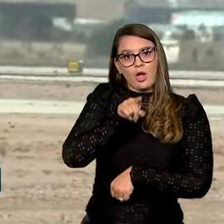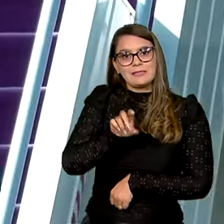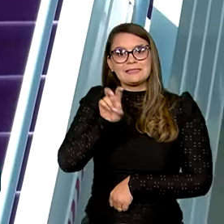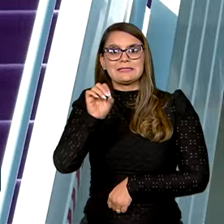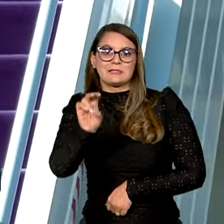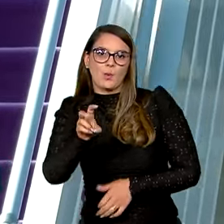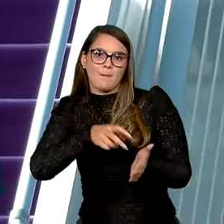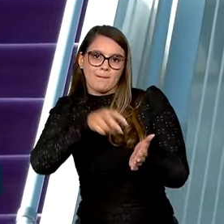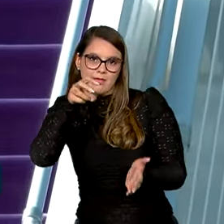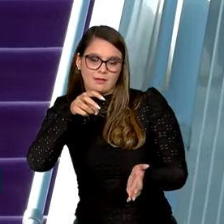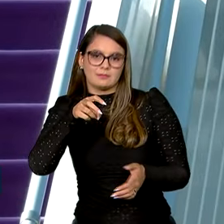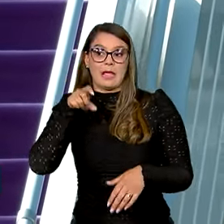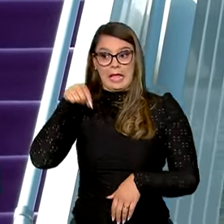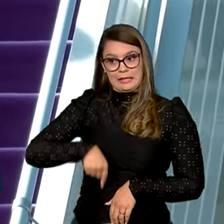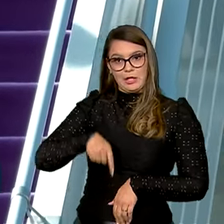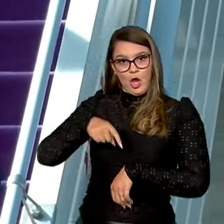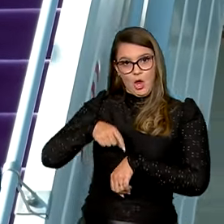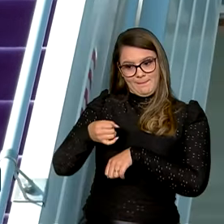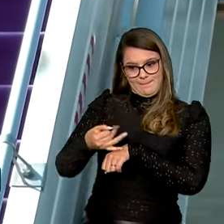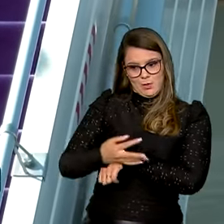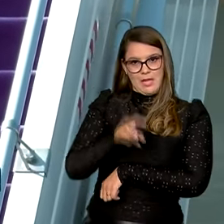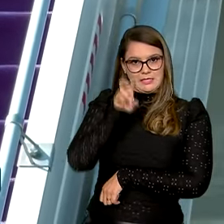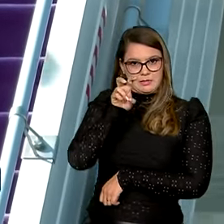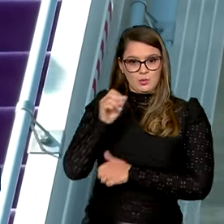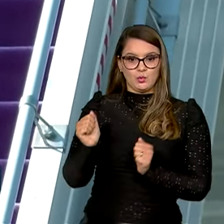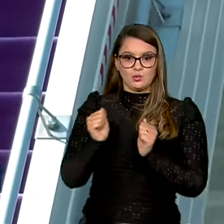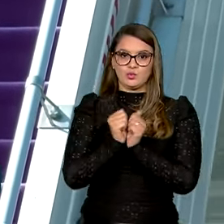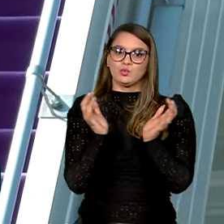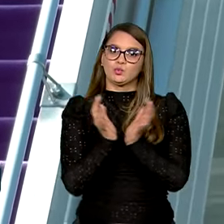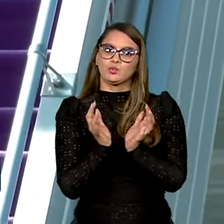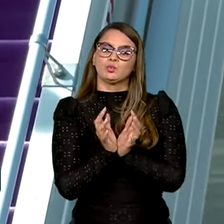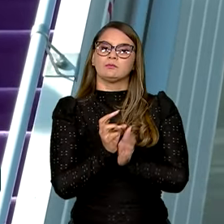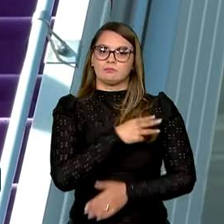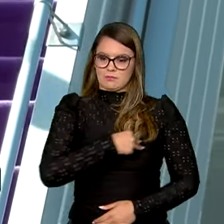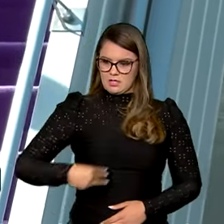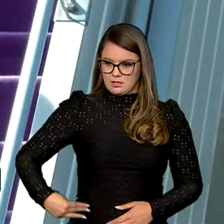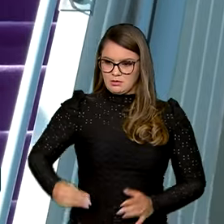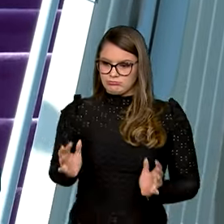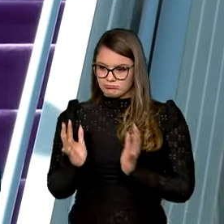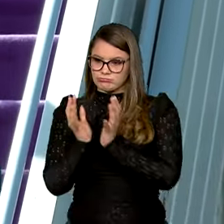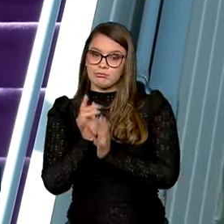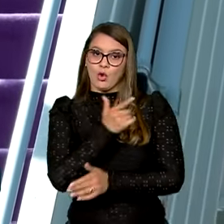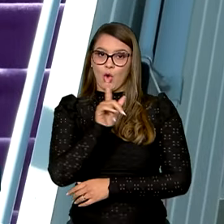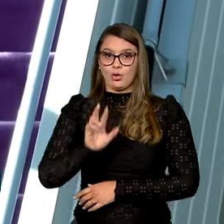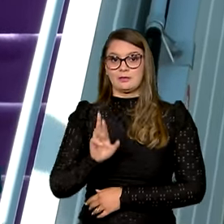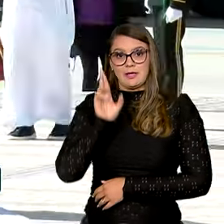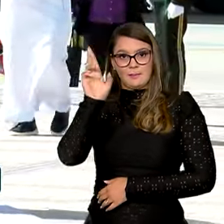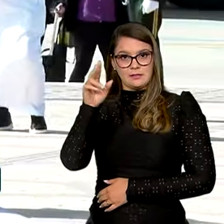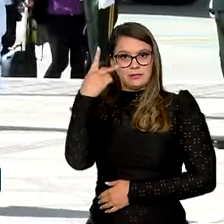horário local 5 da manhã em Brasília acompanhado de uma comitiva de ministros de estado e outras autoridades